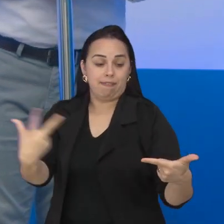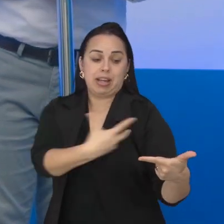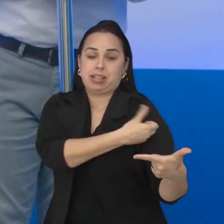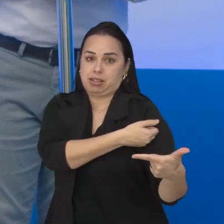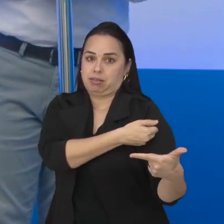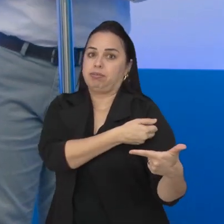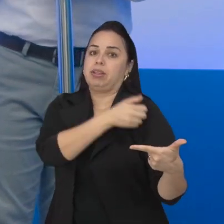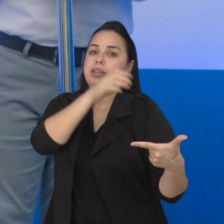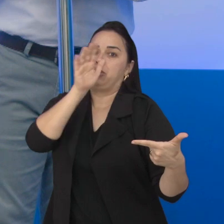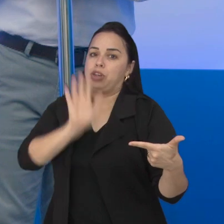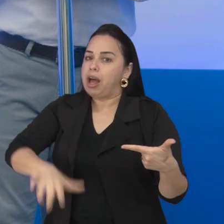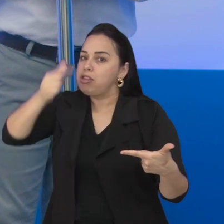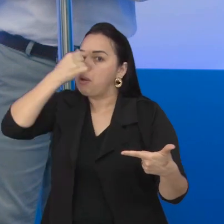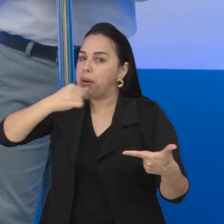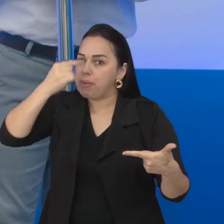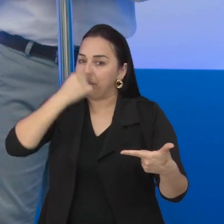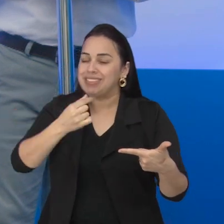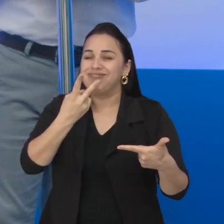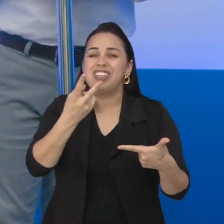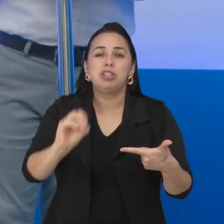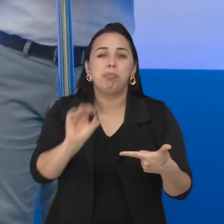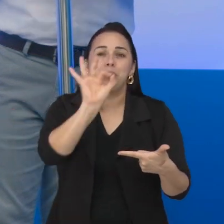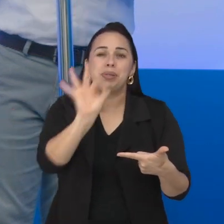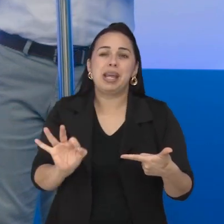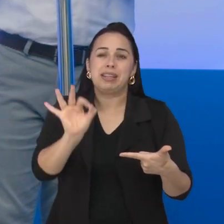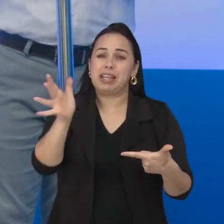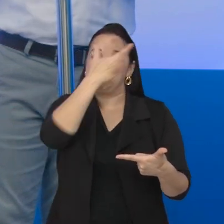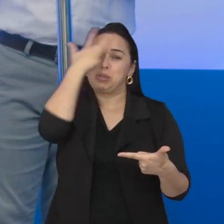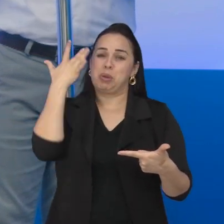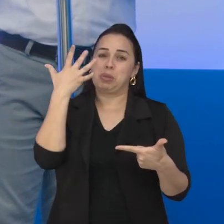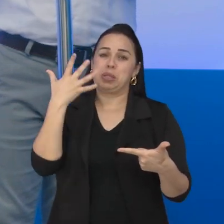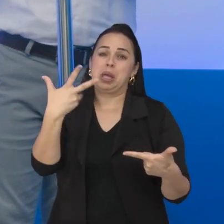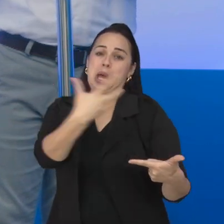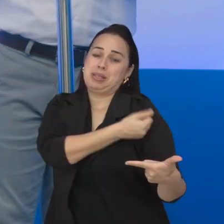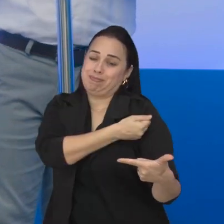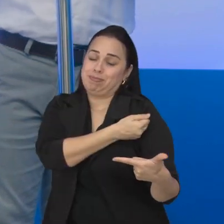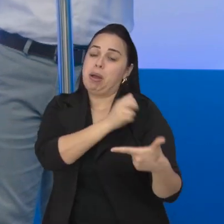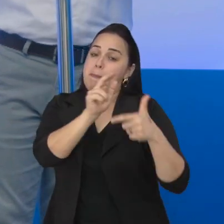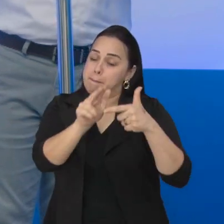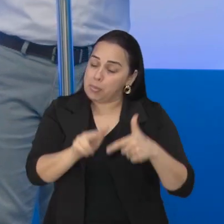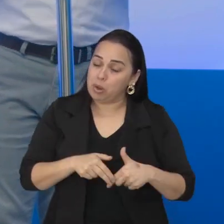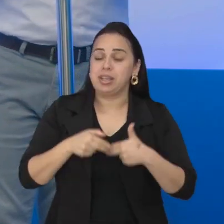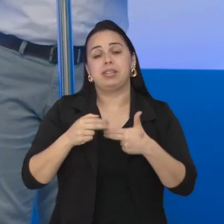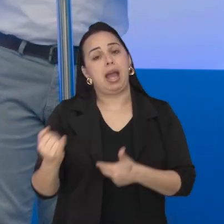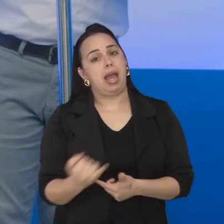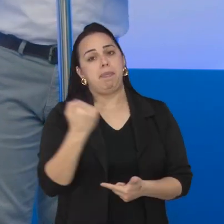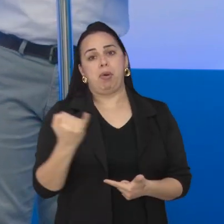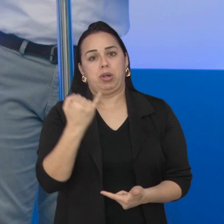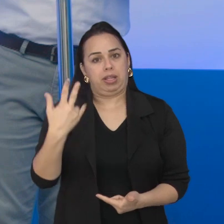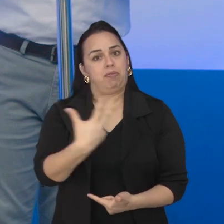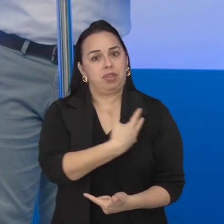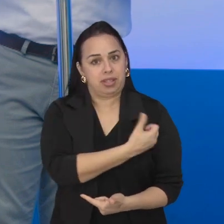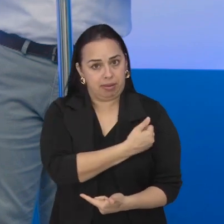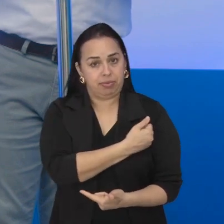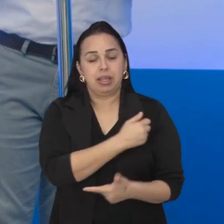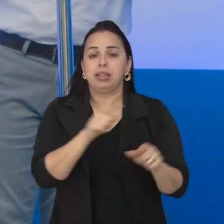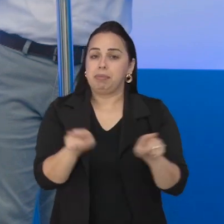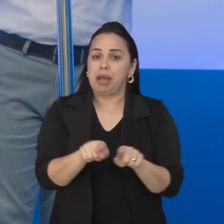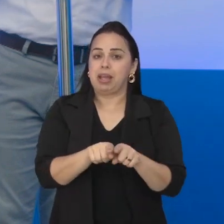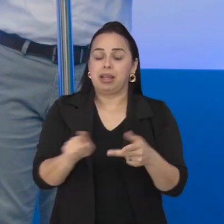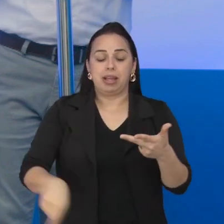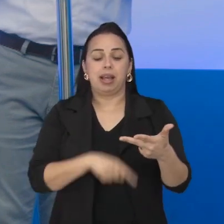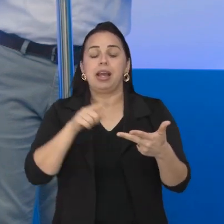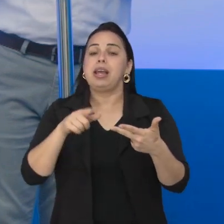campanha de vacinação contra a influenza imunizou apenas 20% do público-alvo. Vamos reforçar a importância dessa proteção